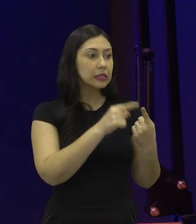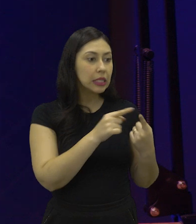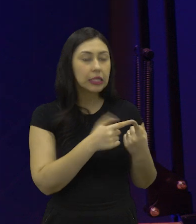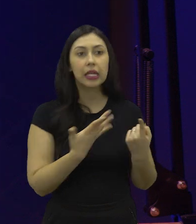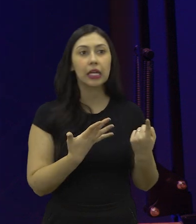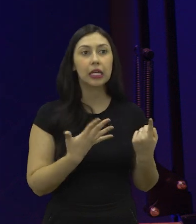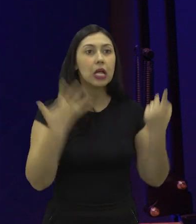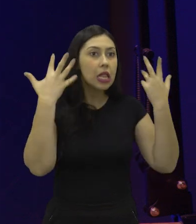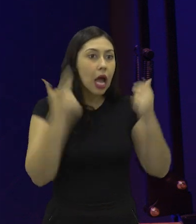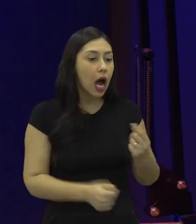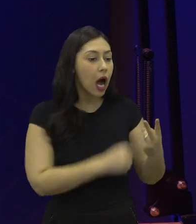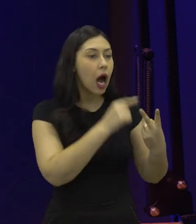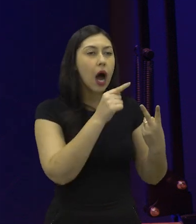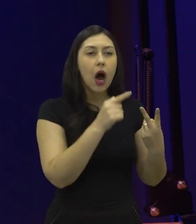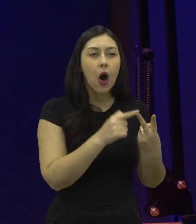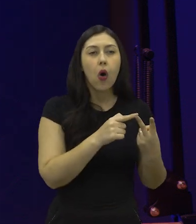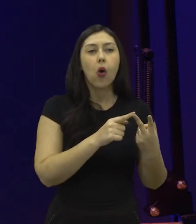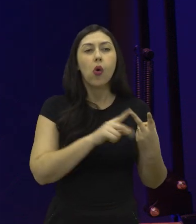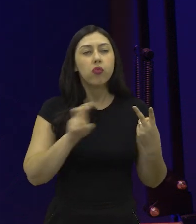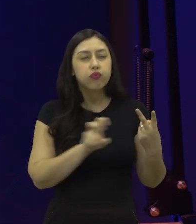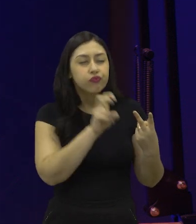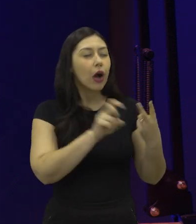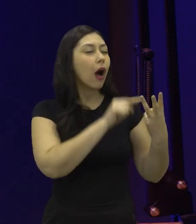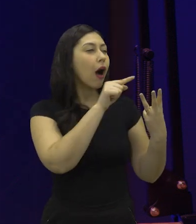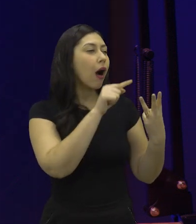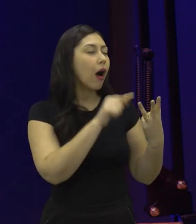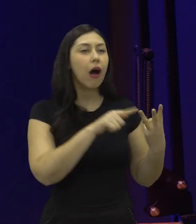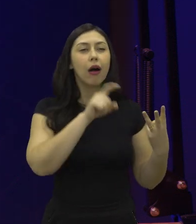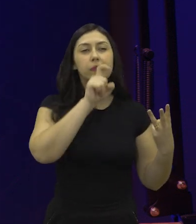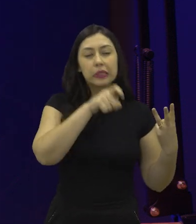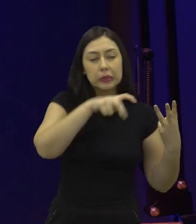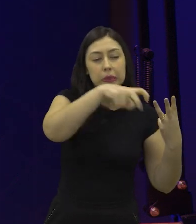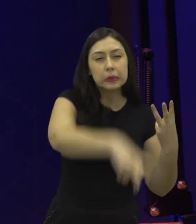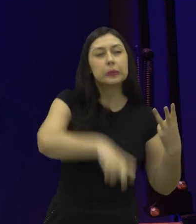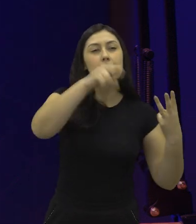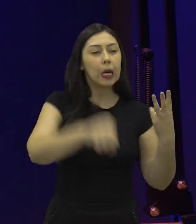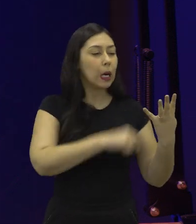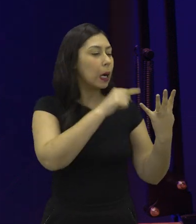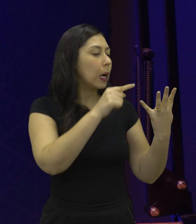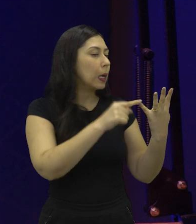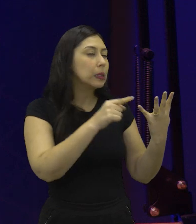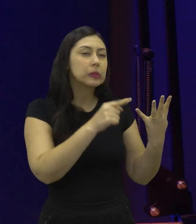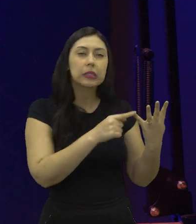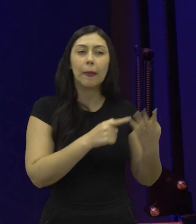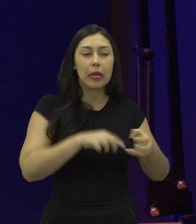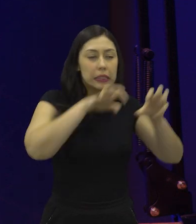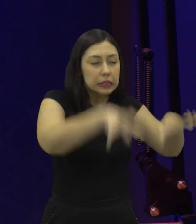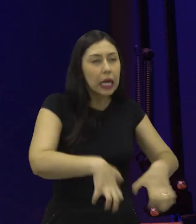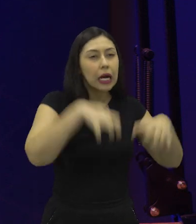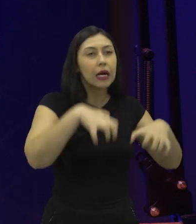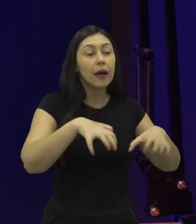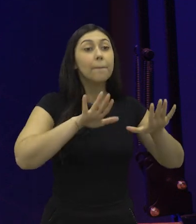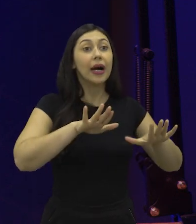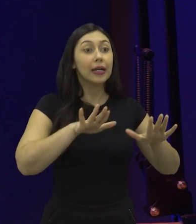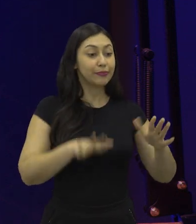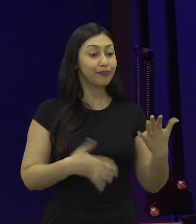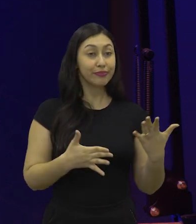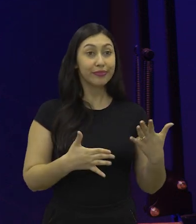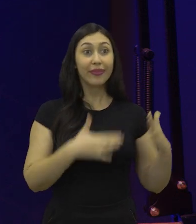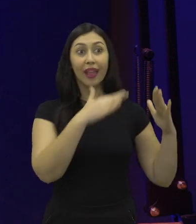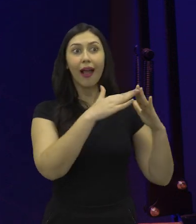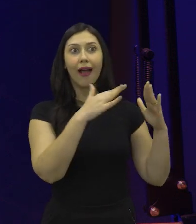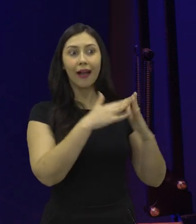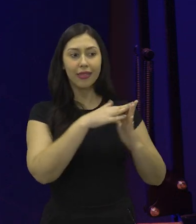tem Grifinória, Sonserina, Lufa-Lufa, a Corvinal, e daí a Sonserina tá ganhando, né, e daí o Dumbledore fala,